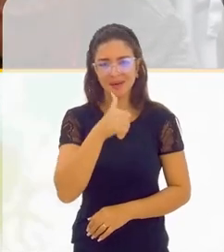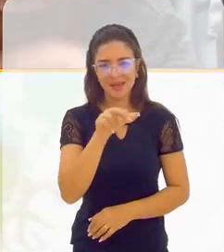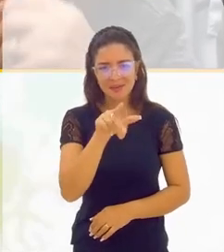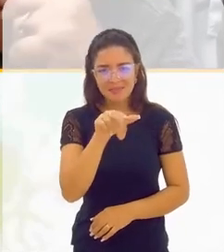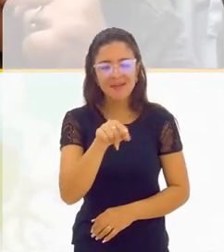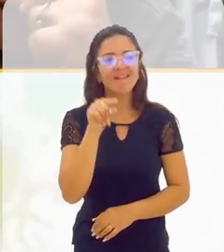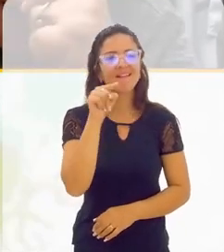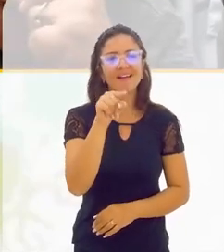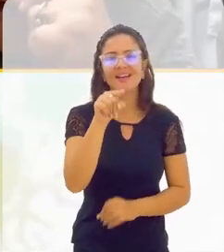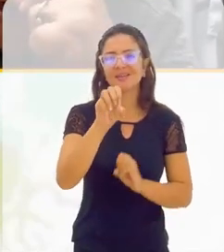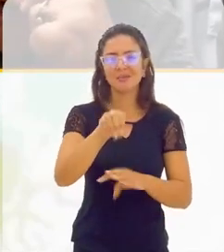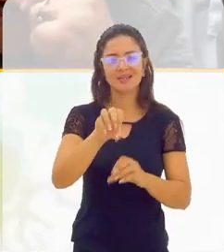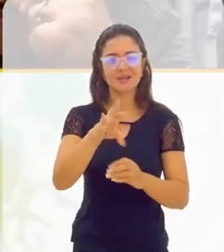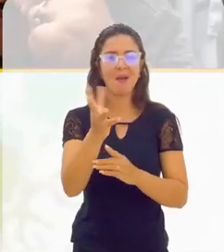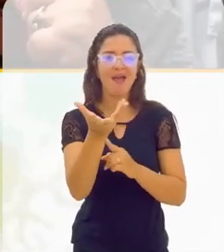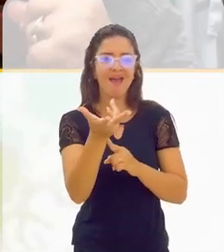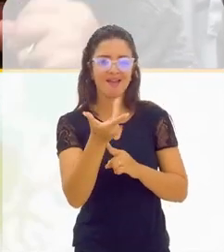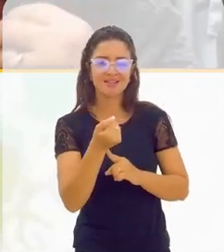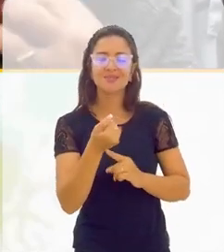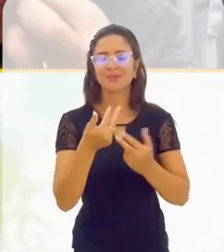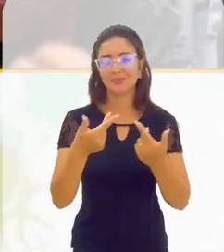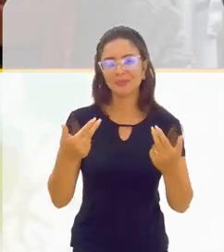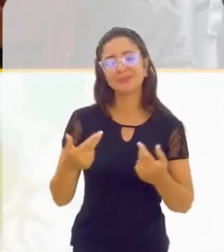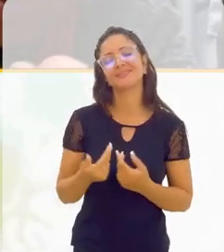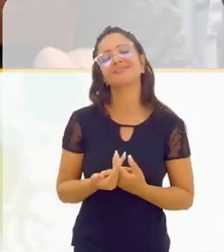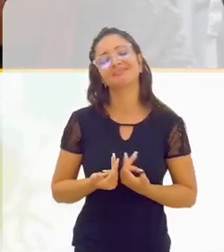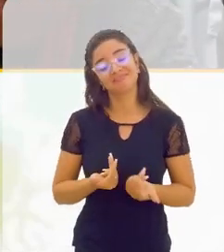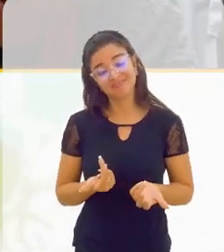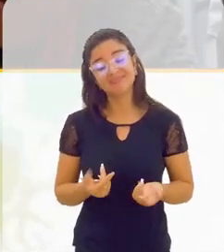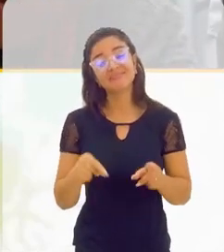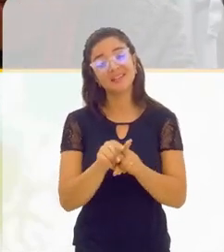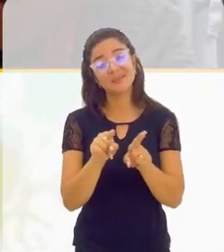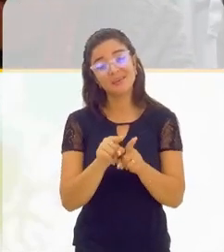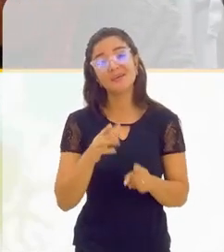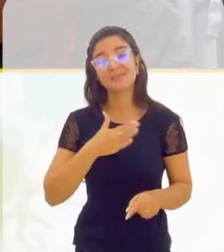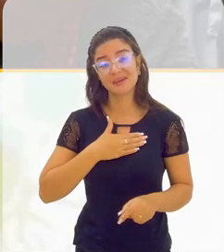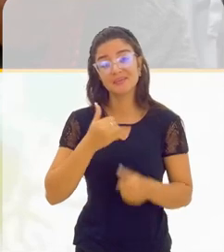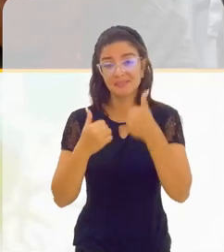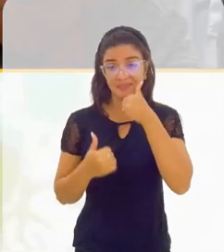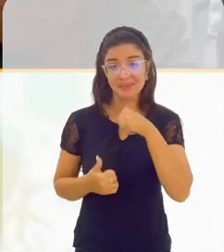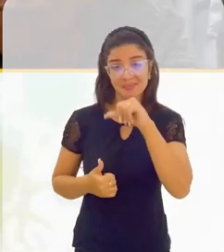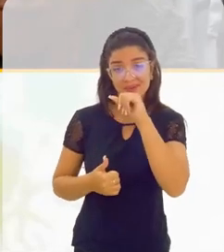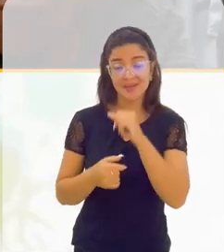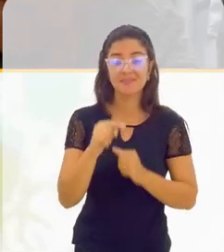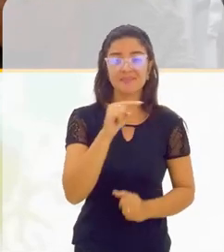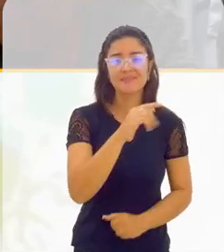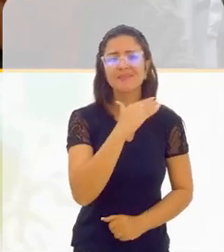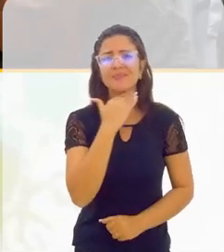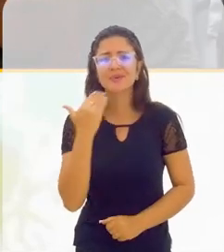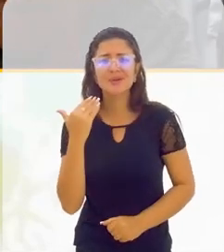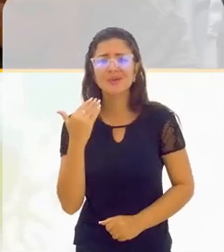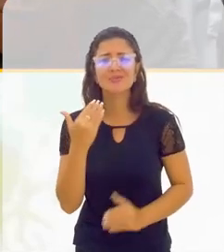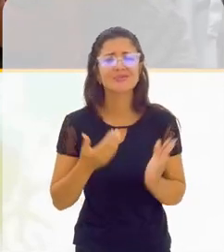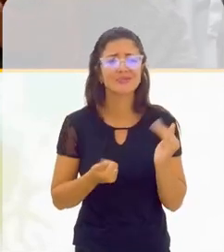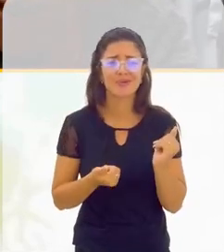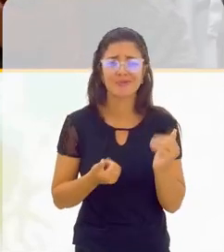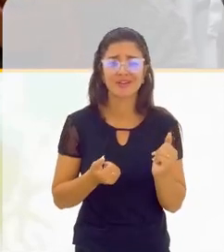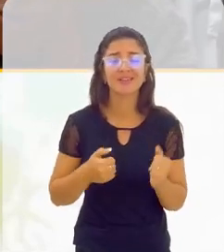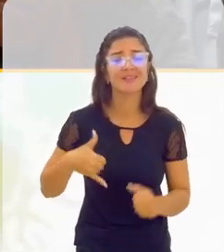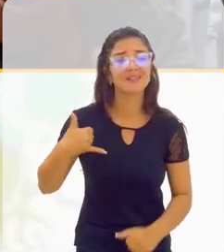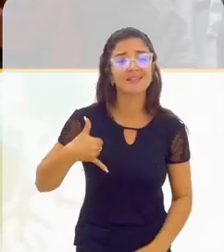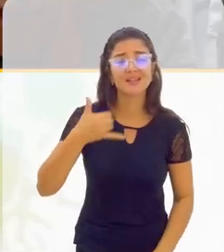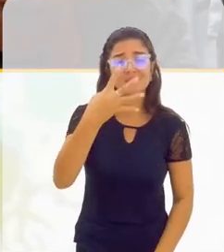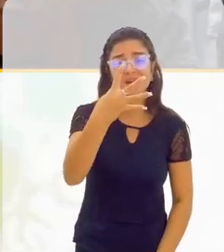e foi o que ela mais fez né então assim e minha mãe minha mãe morreu muito cedo minha mãe morreu ela tinha